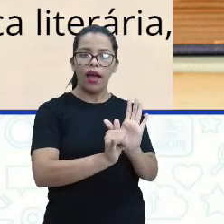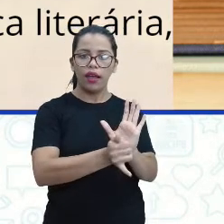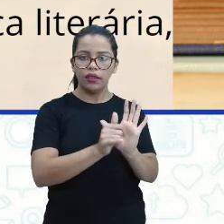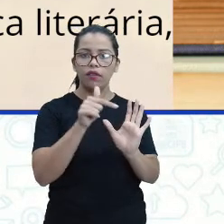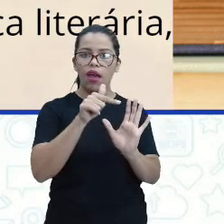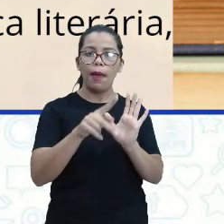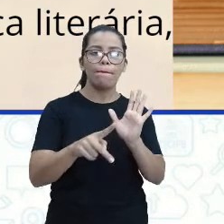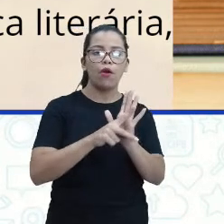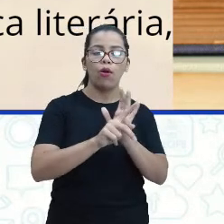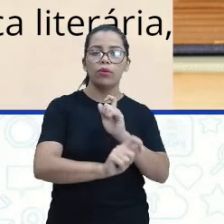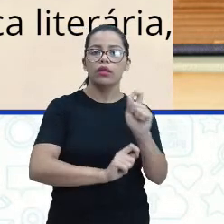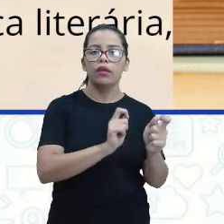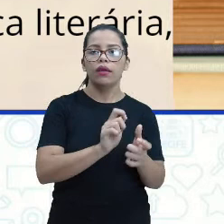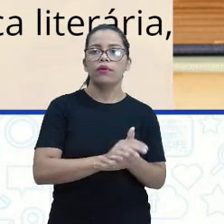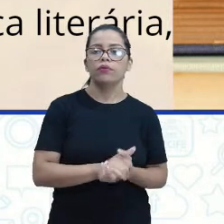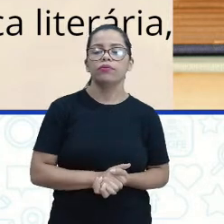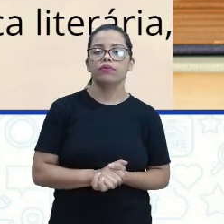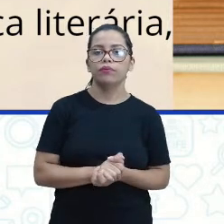gêneros que